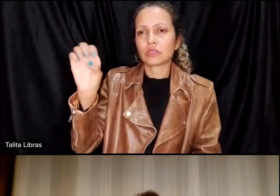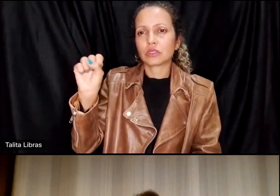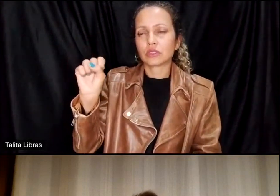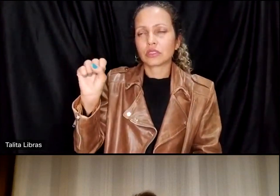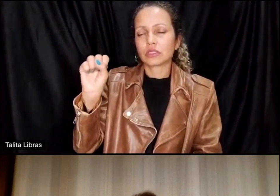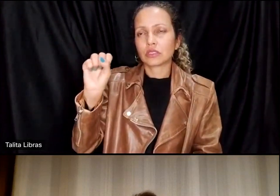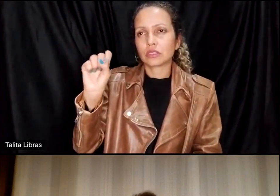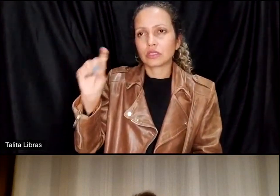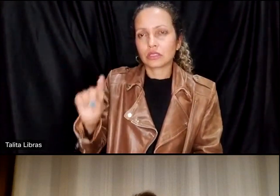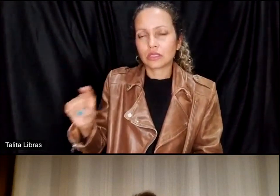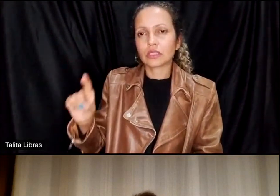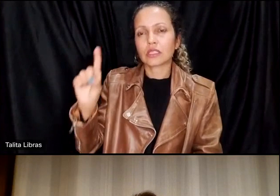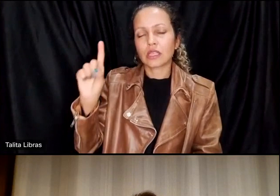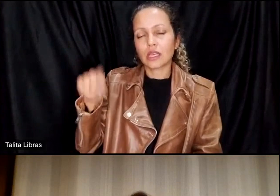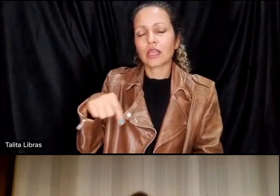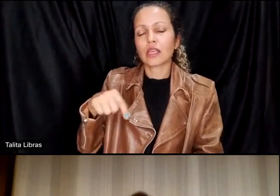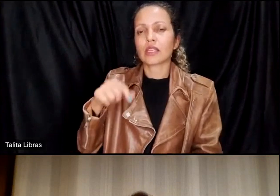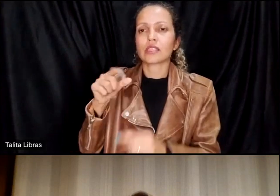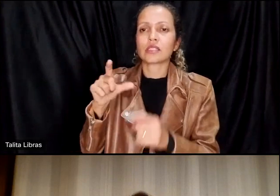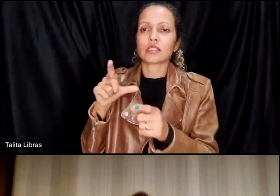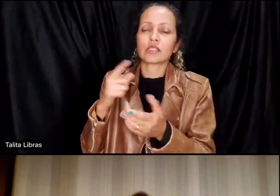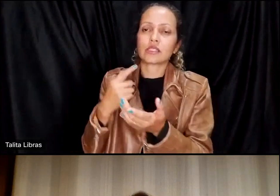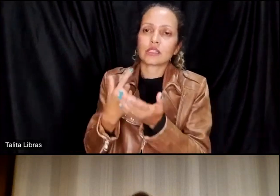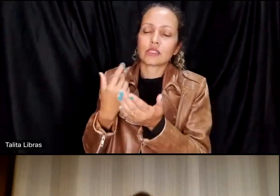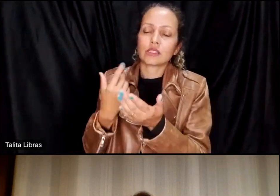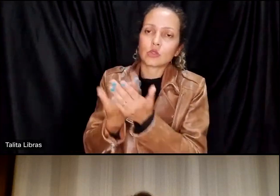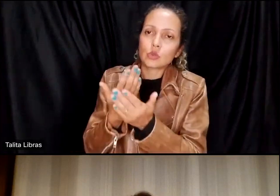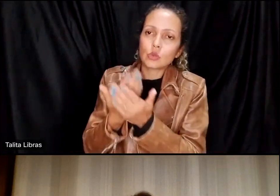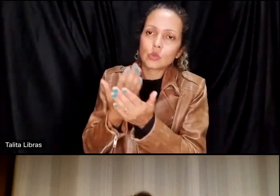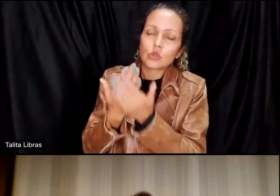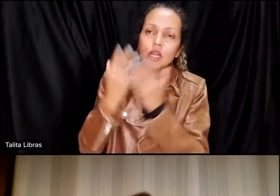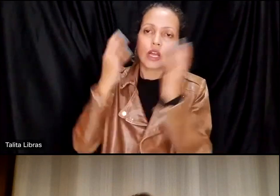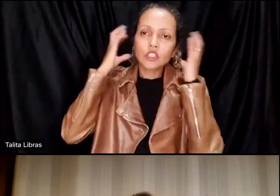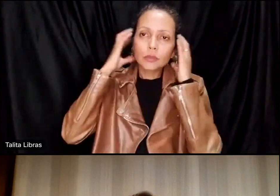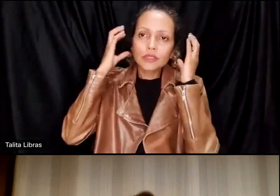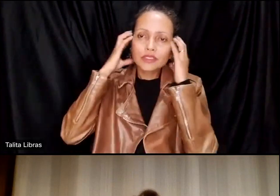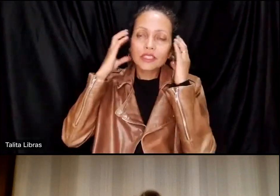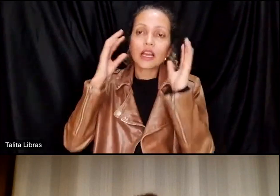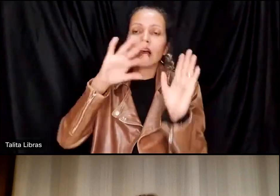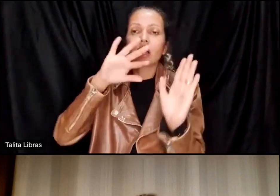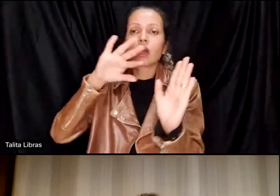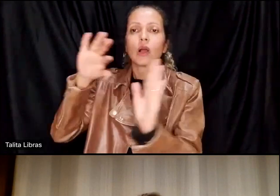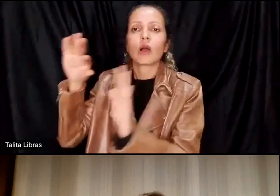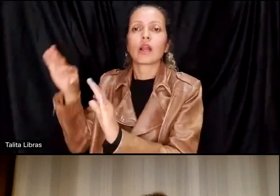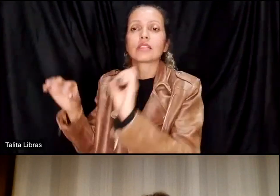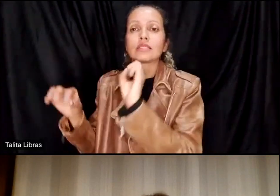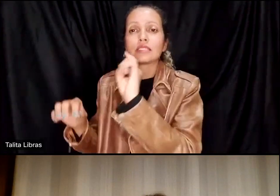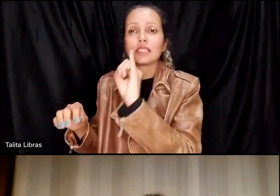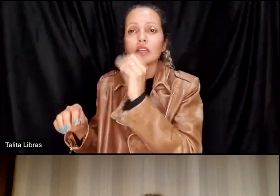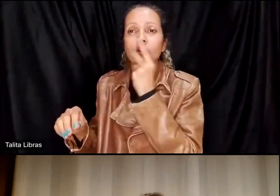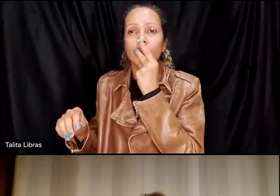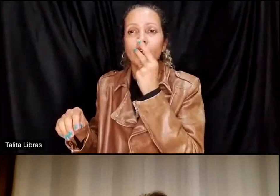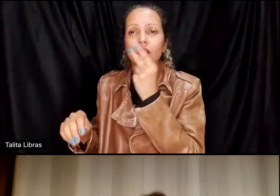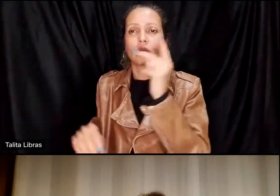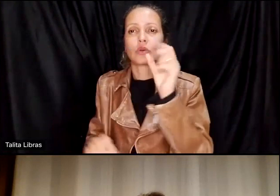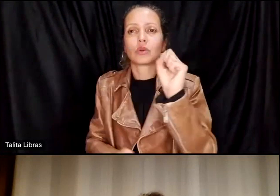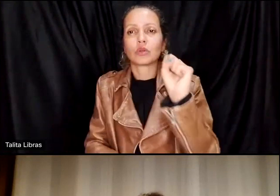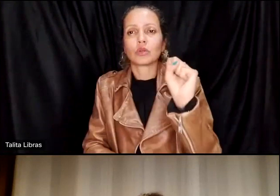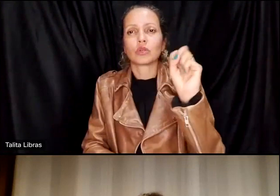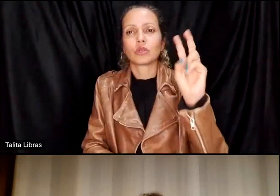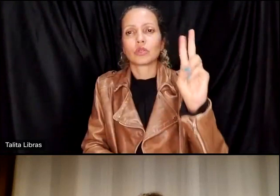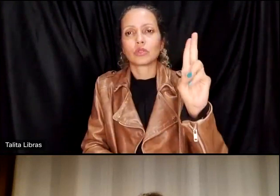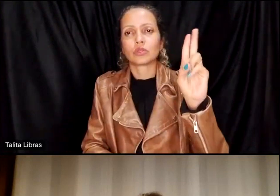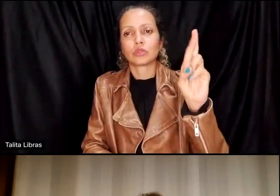fala em surdo, vamos estudar educação, vamos estudar libras, então, é para você